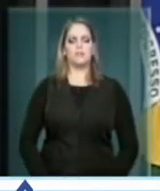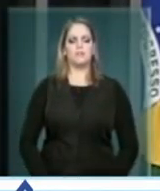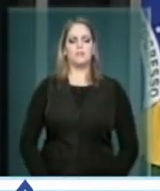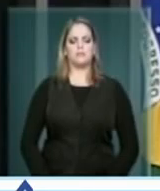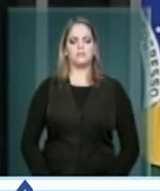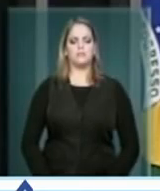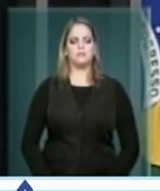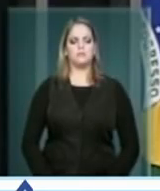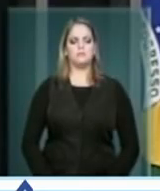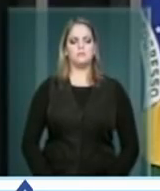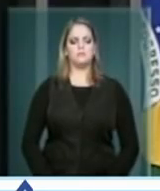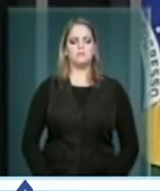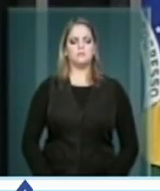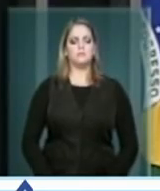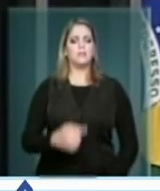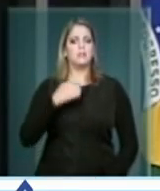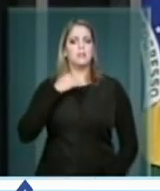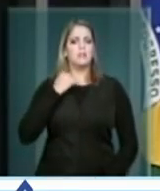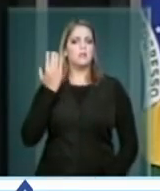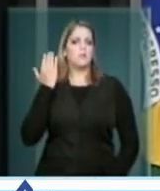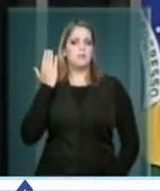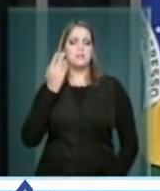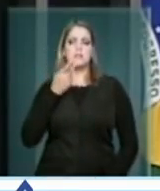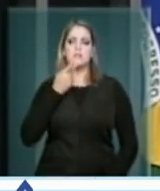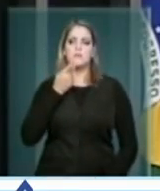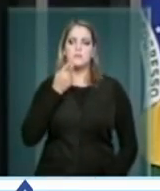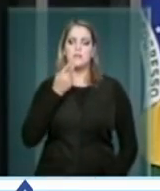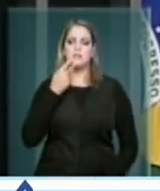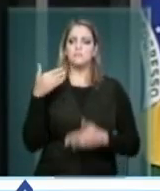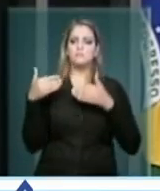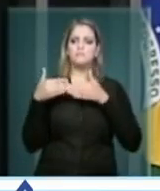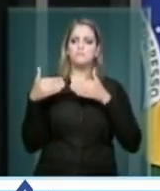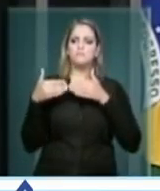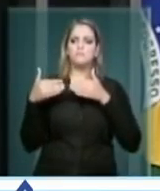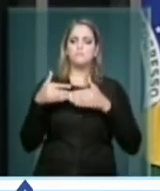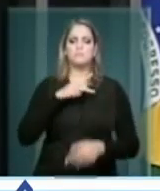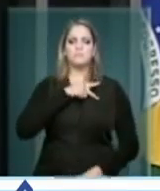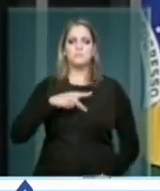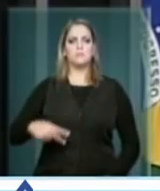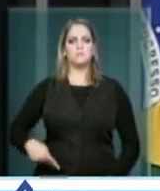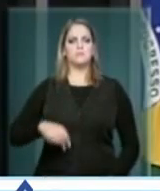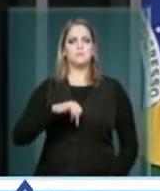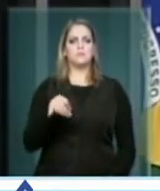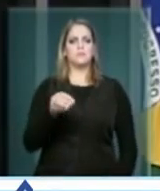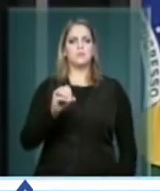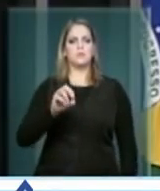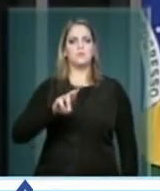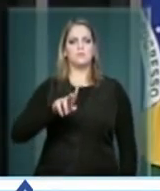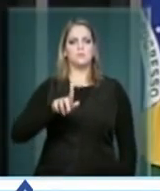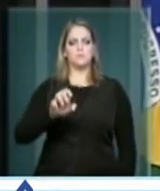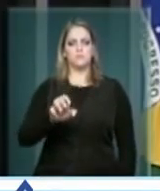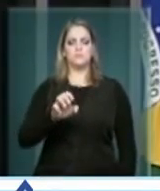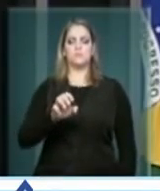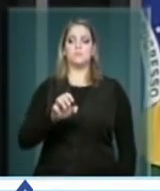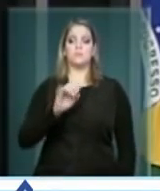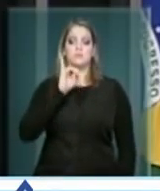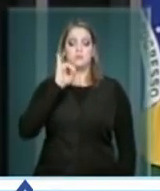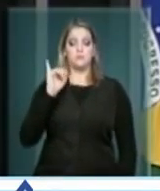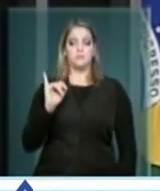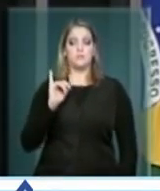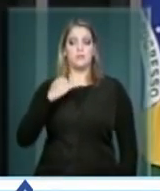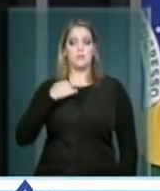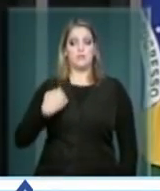dizia, confidenciava ali há poucos instantes, ali ao presidente Jorge. Disse: presidente Jorge, eu